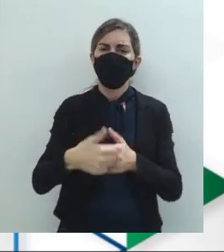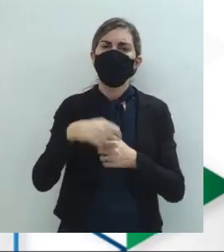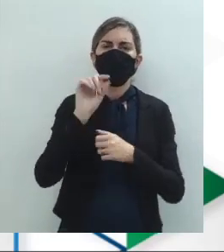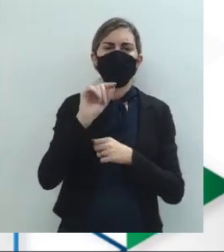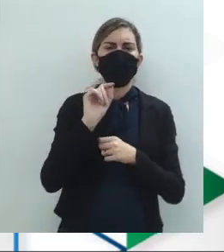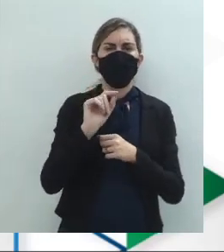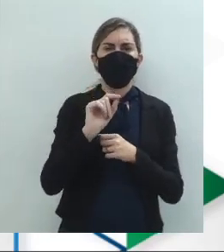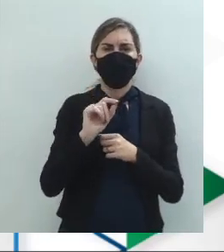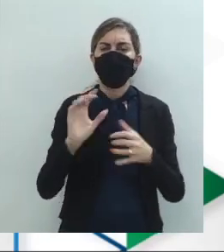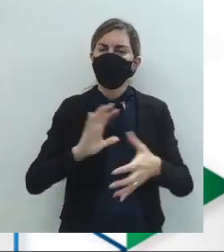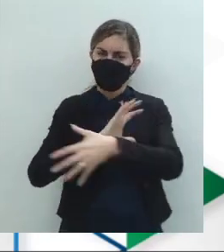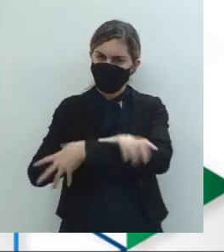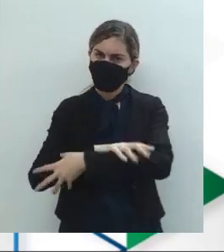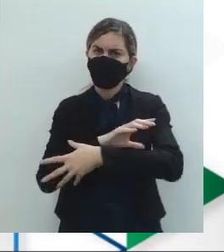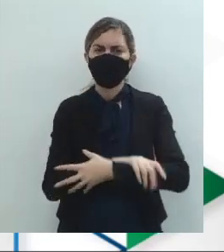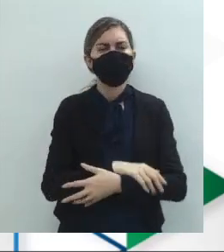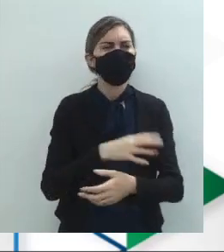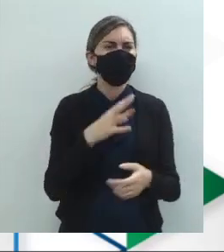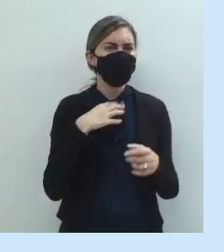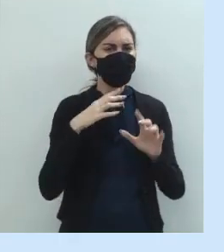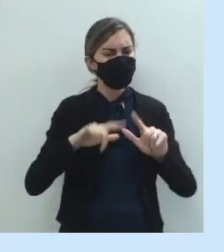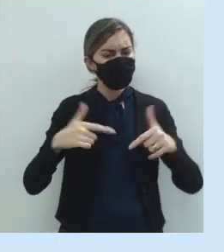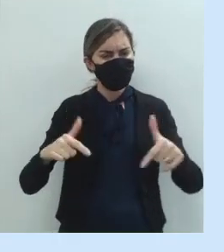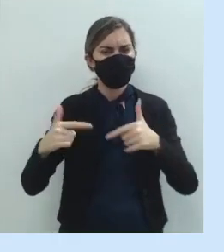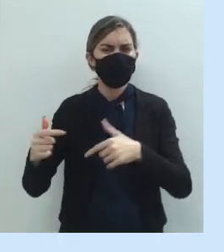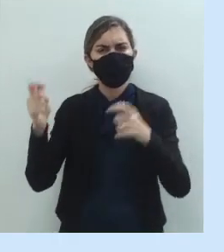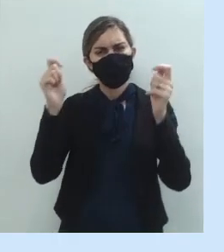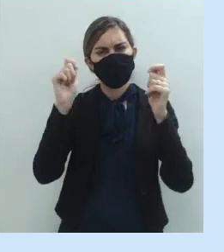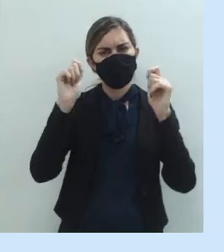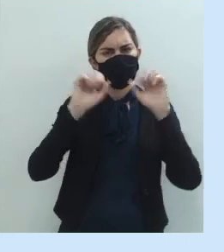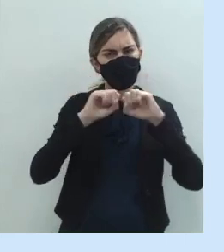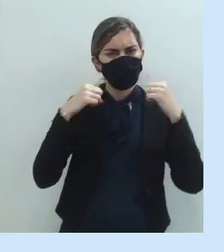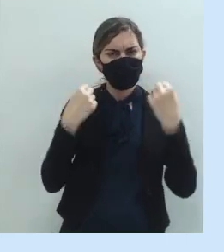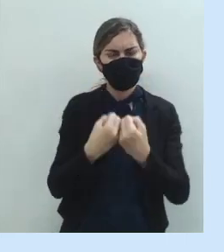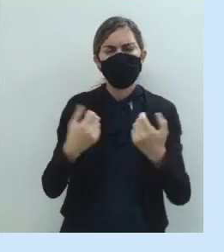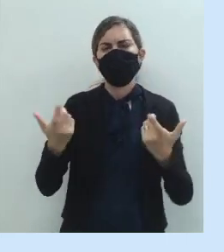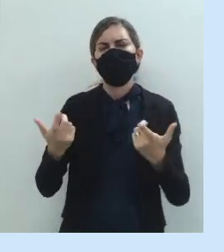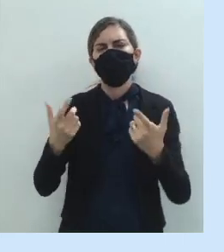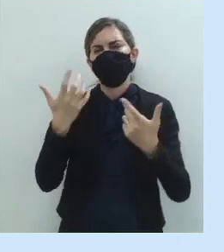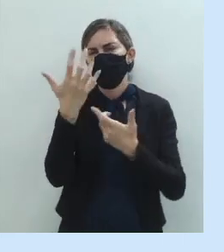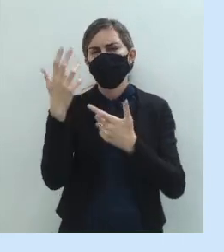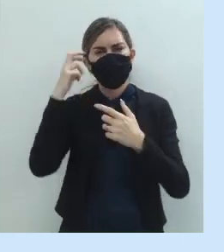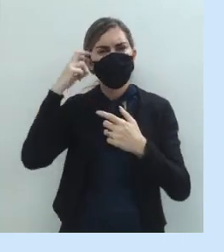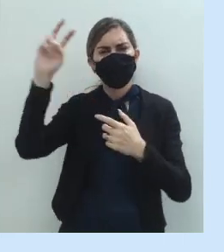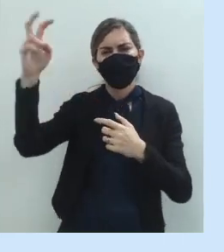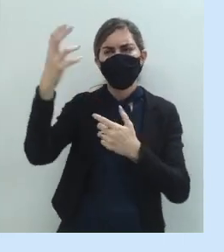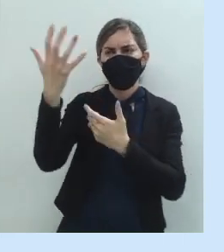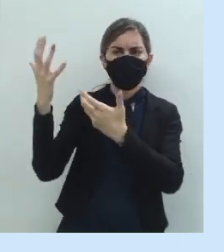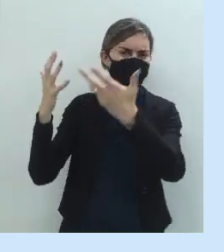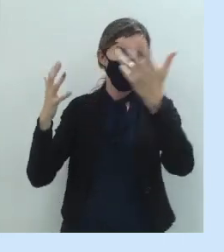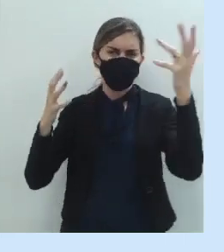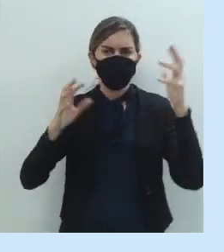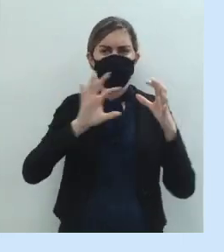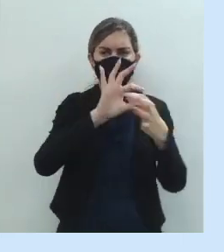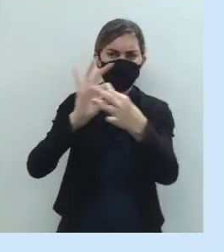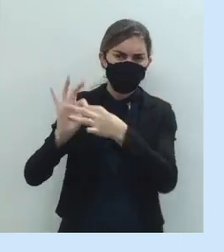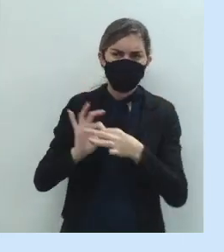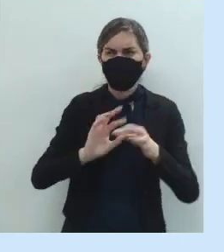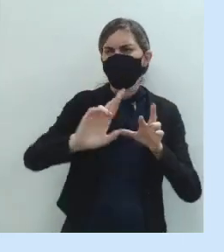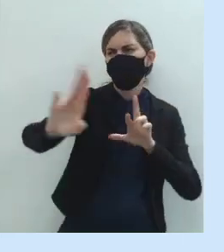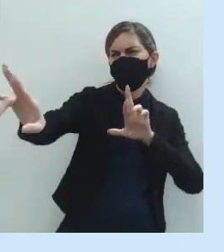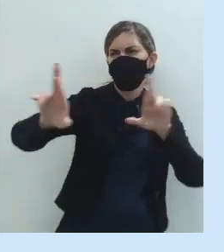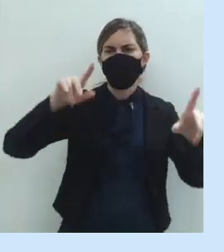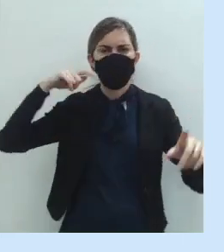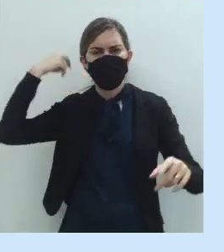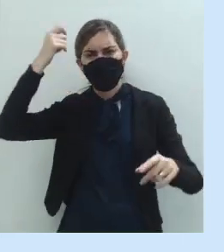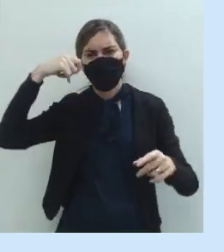viés colaborativo e com iniciativas sociais, culturais e ambientais. Então, ele uniu diversos artistas do cenário